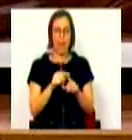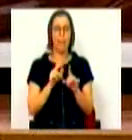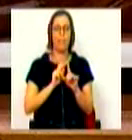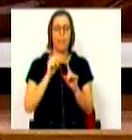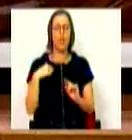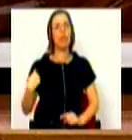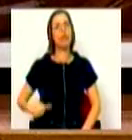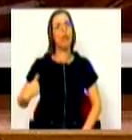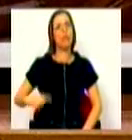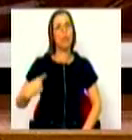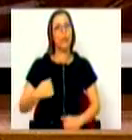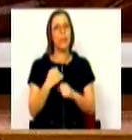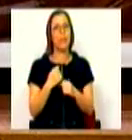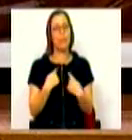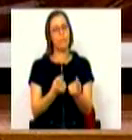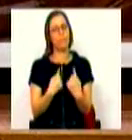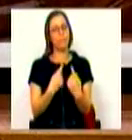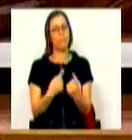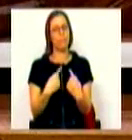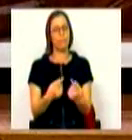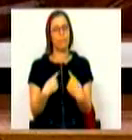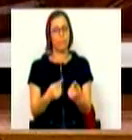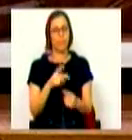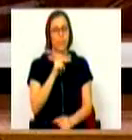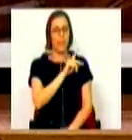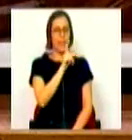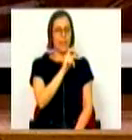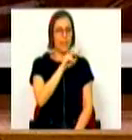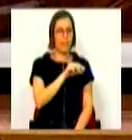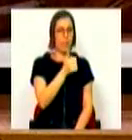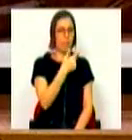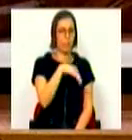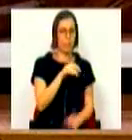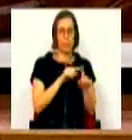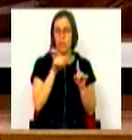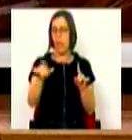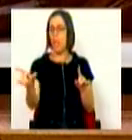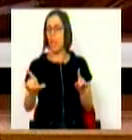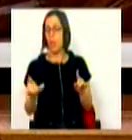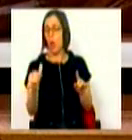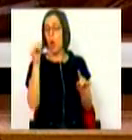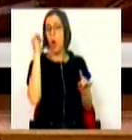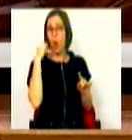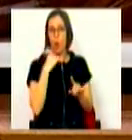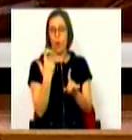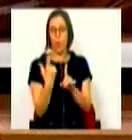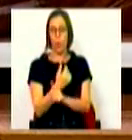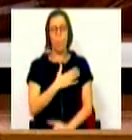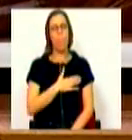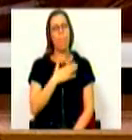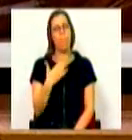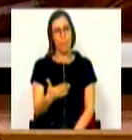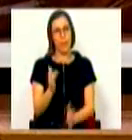desloca diariamente para o trabalho entre Zambuja e Lisboa, foi ontem comprar o seu